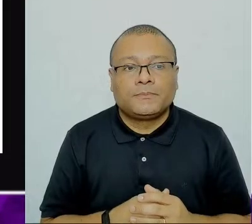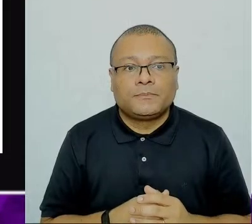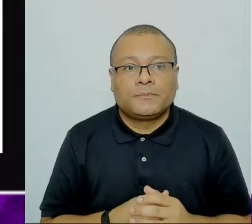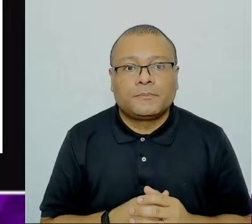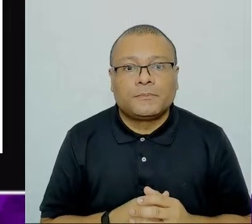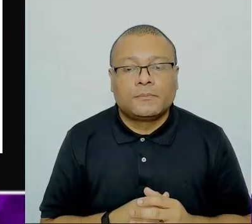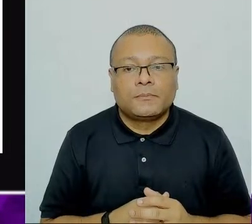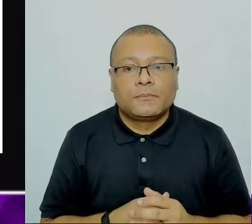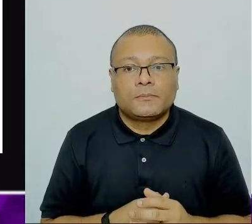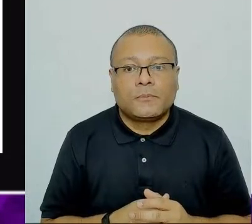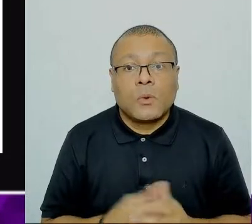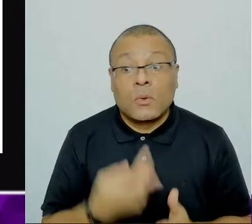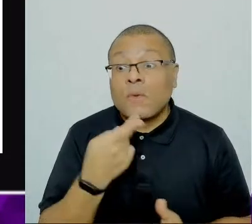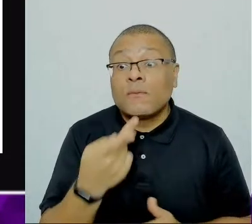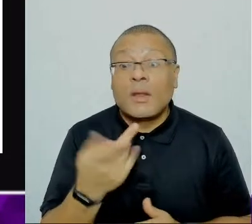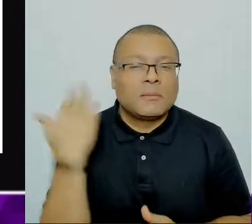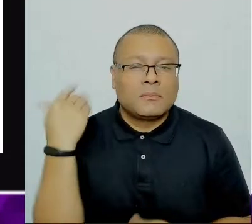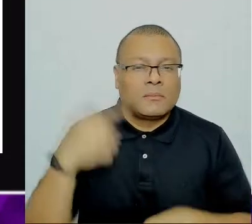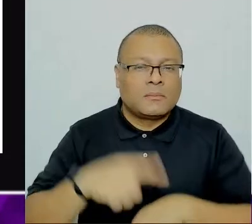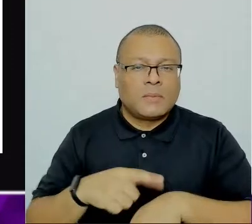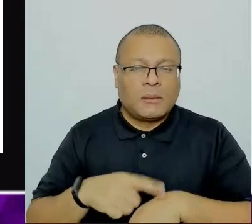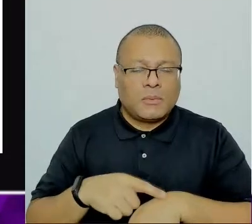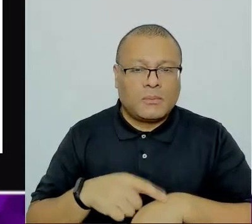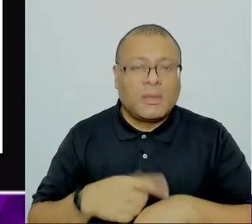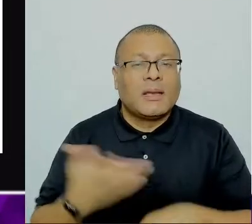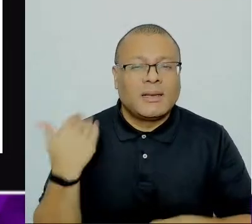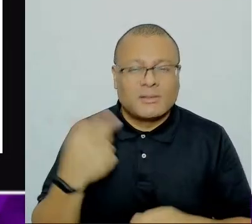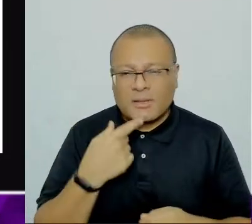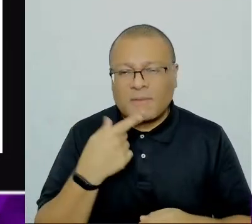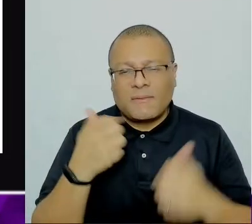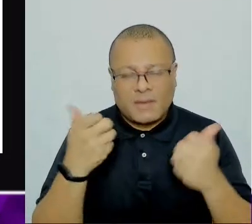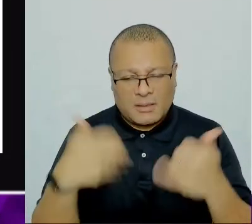o que eu falei agora há pouco. Eu falei agora há pouco sobre